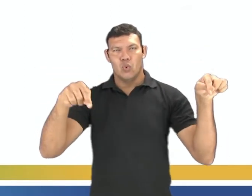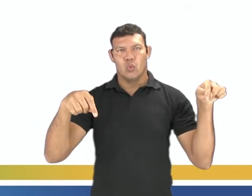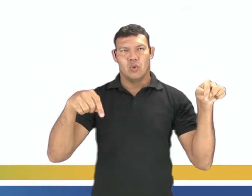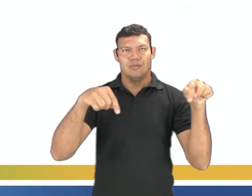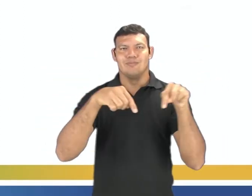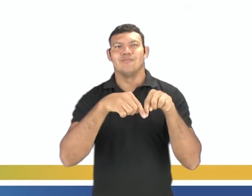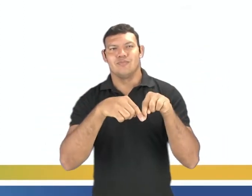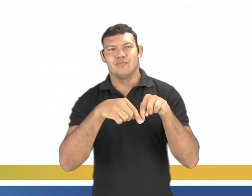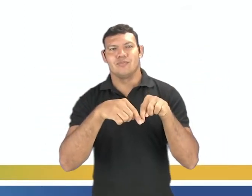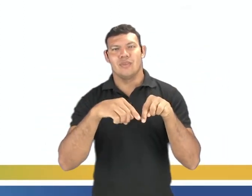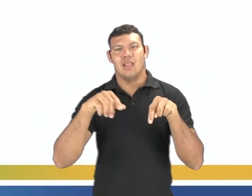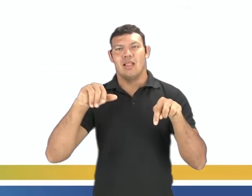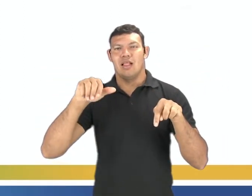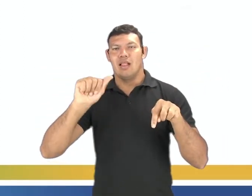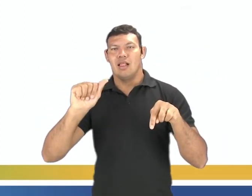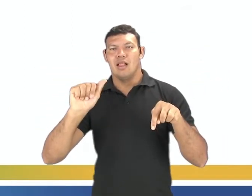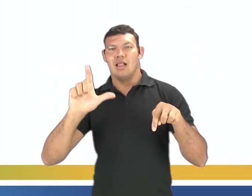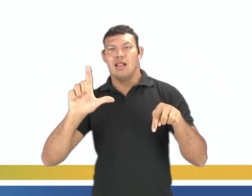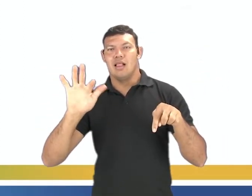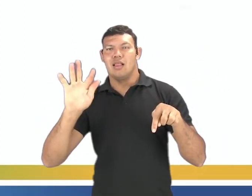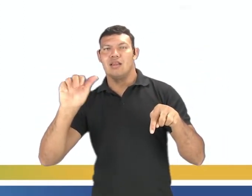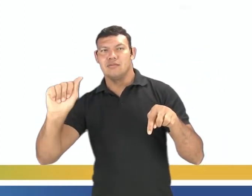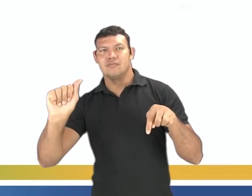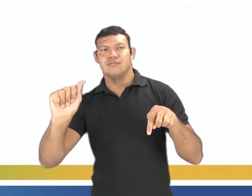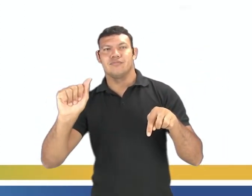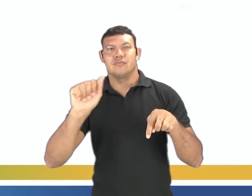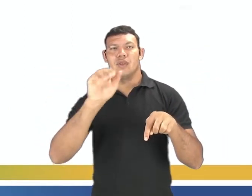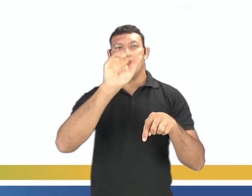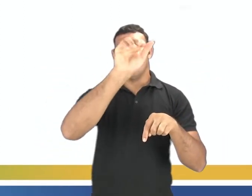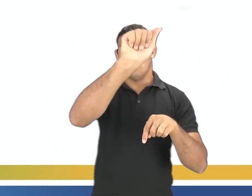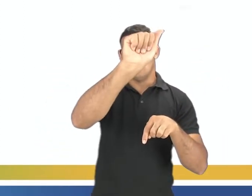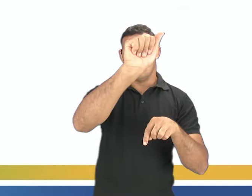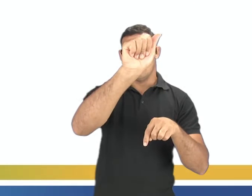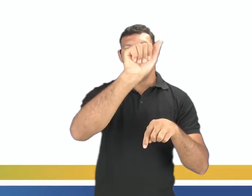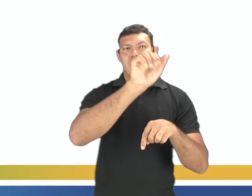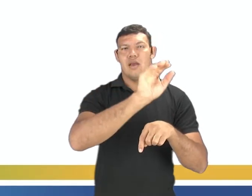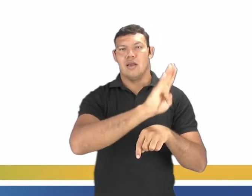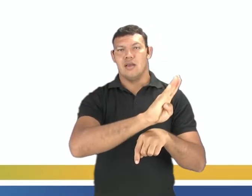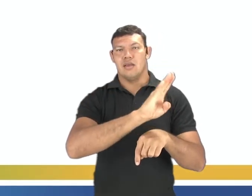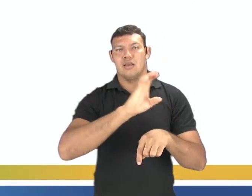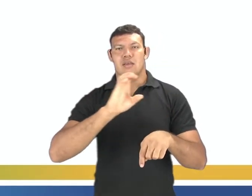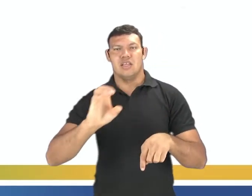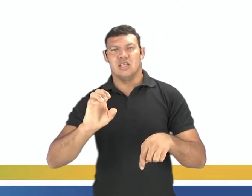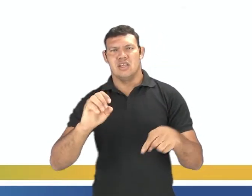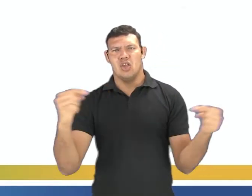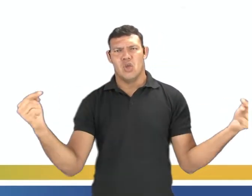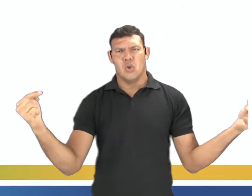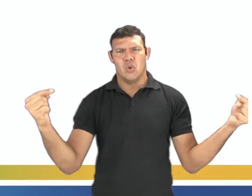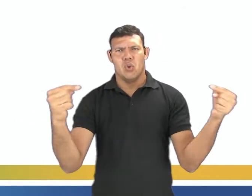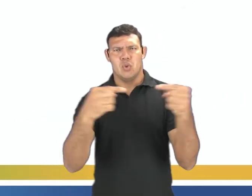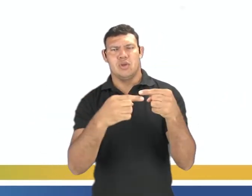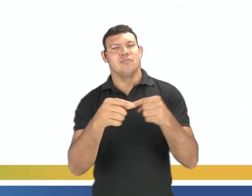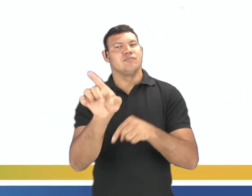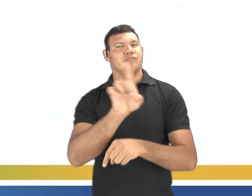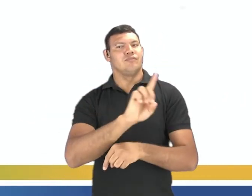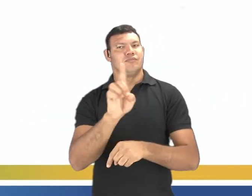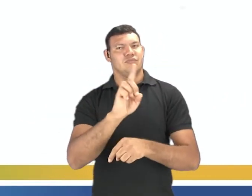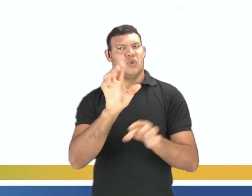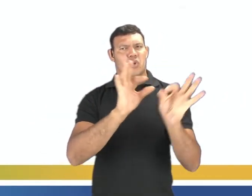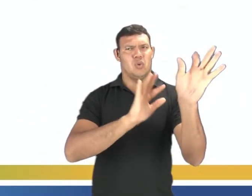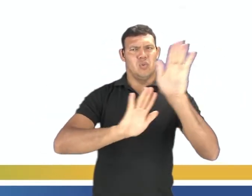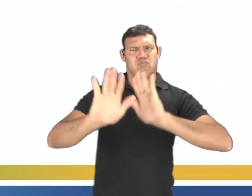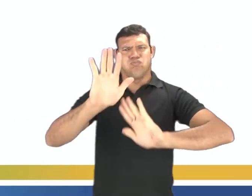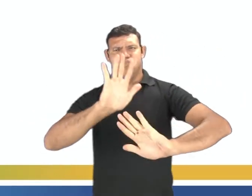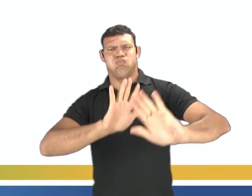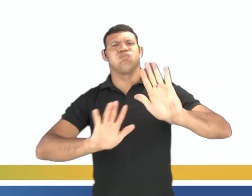alfa e dentro dele nós temos os pontos a b e c eles não estão alinhados mas esses